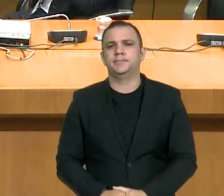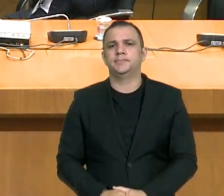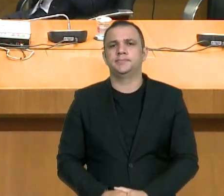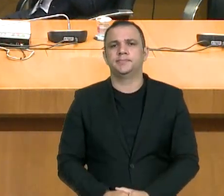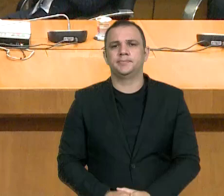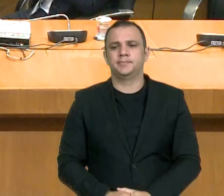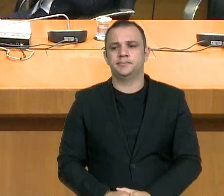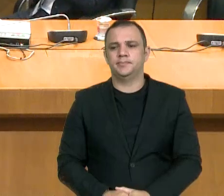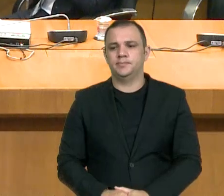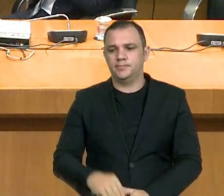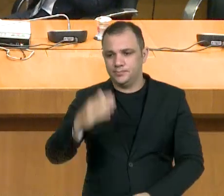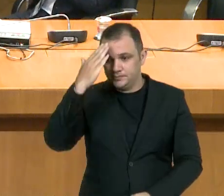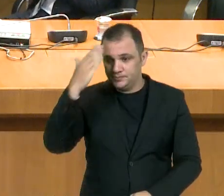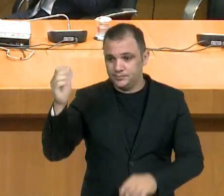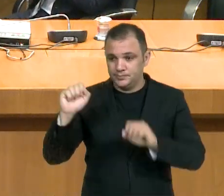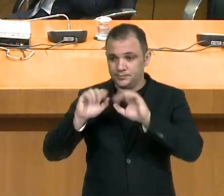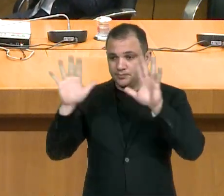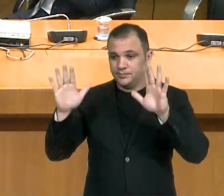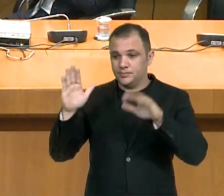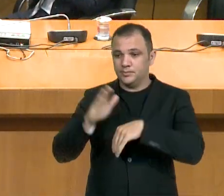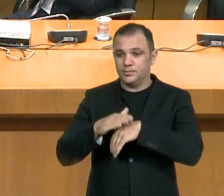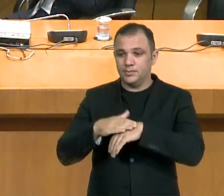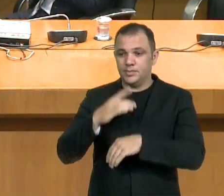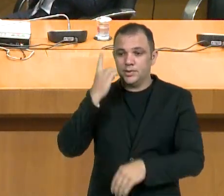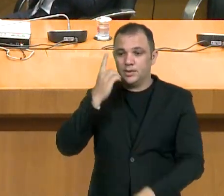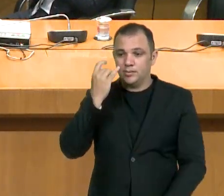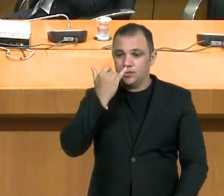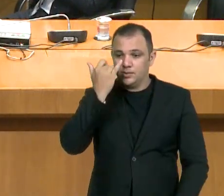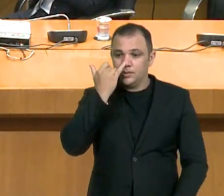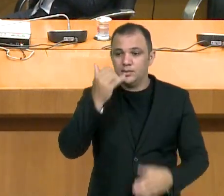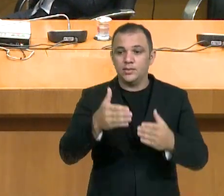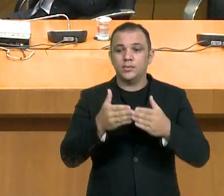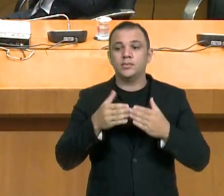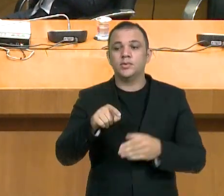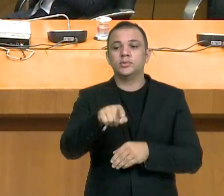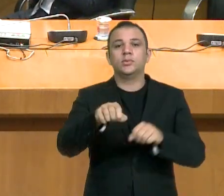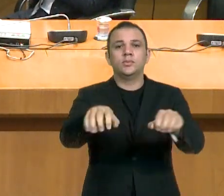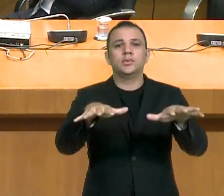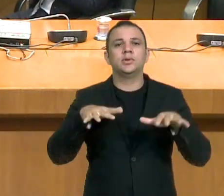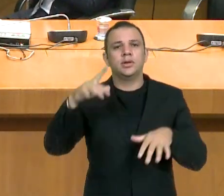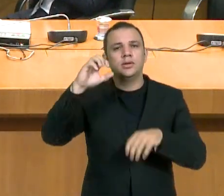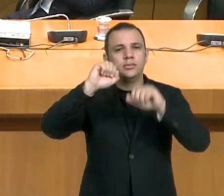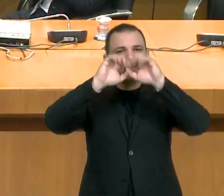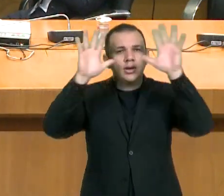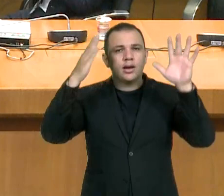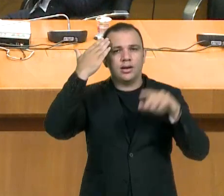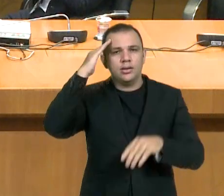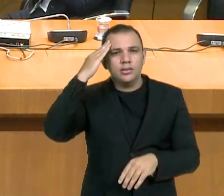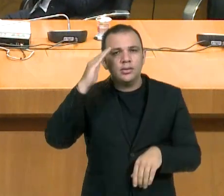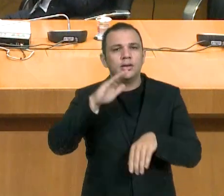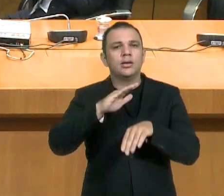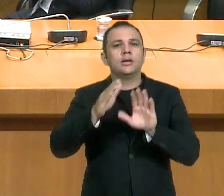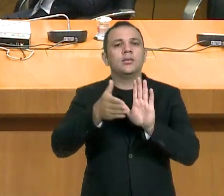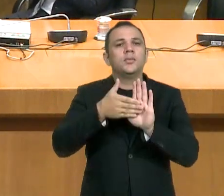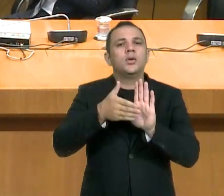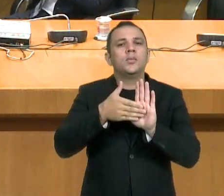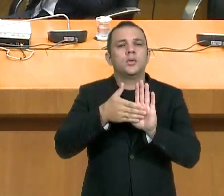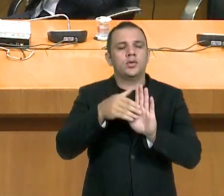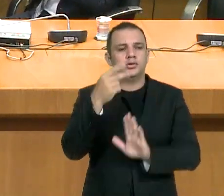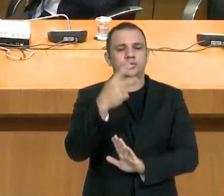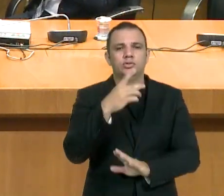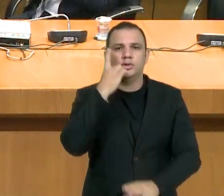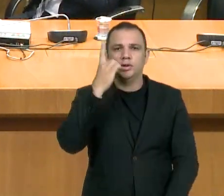Eu agradeço os esclarecimentos do deputado doutor Iglesias. Apenas para que o plenário fique ciente exatamente do que propõe o deputado Arnaldo